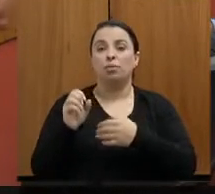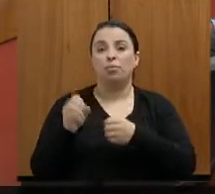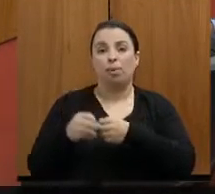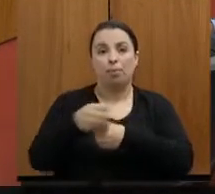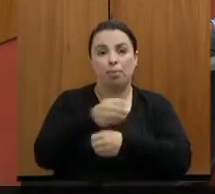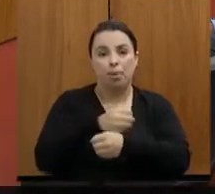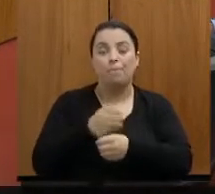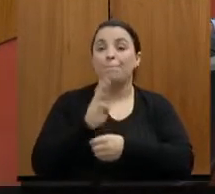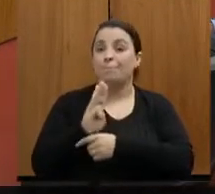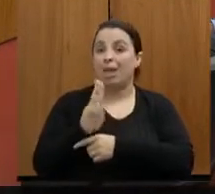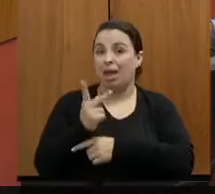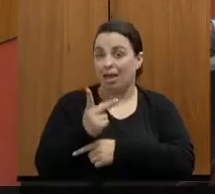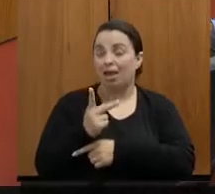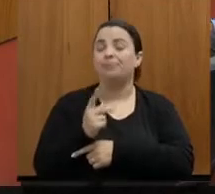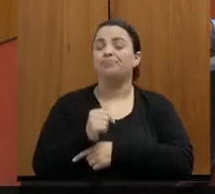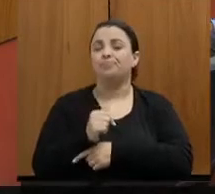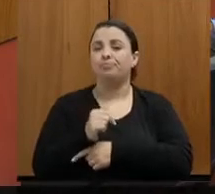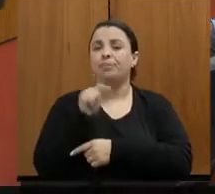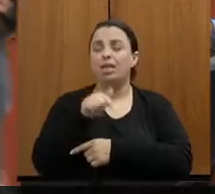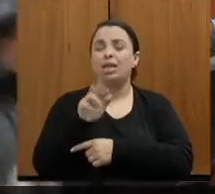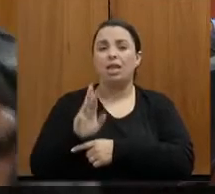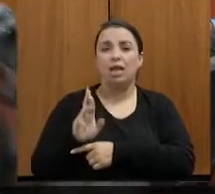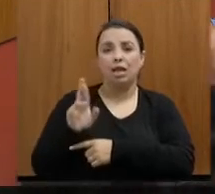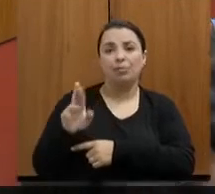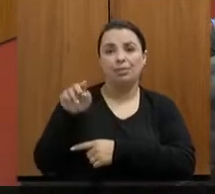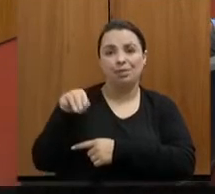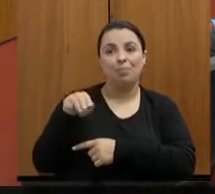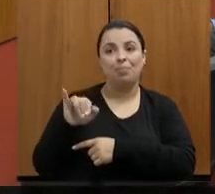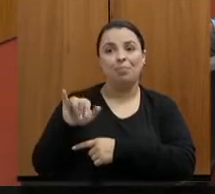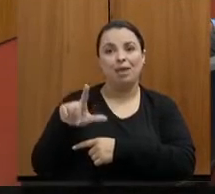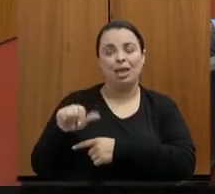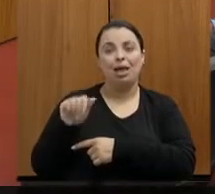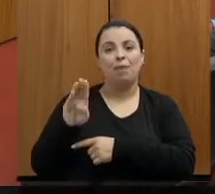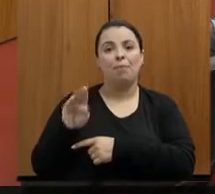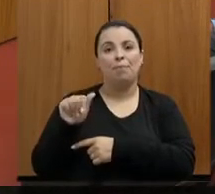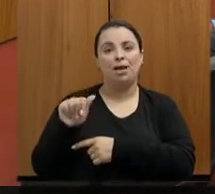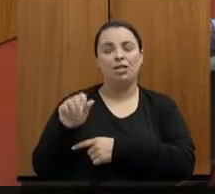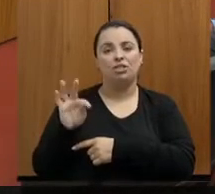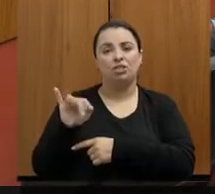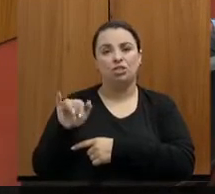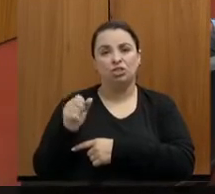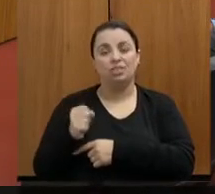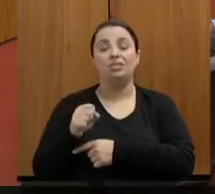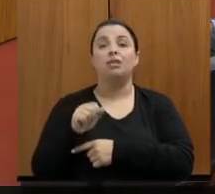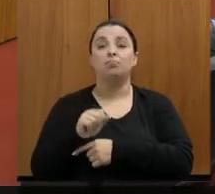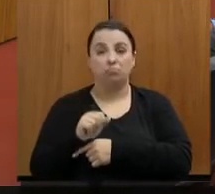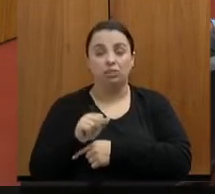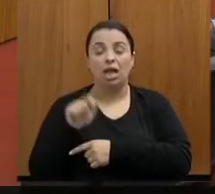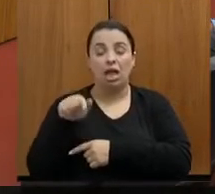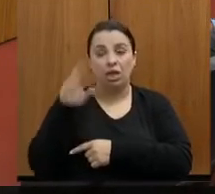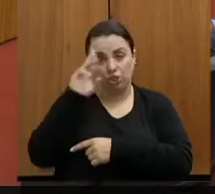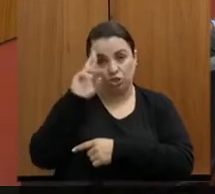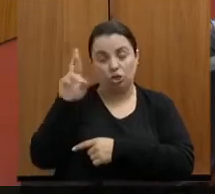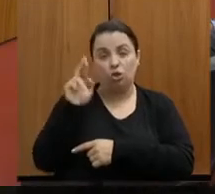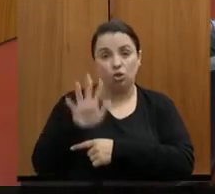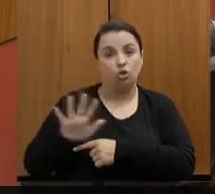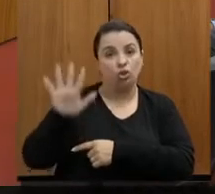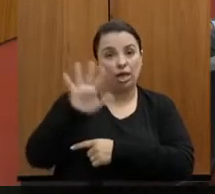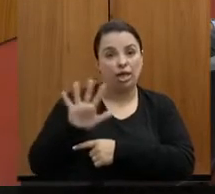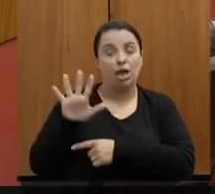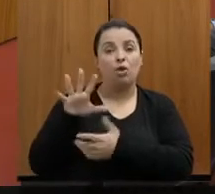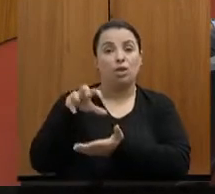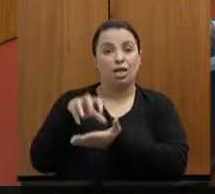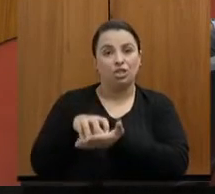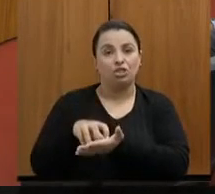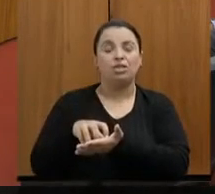representando a senhora Mila Batista Leite, diretora-geral da Agência Metropolitana,